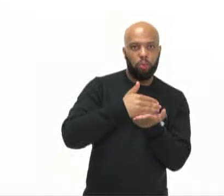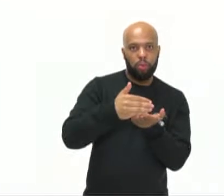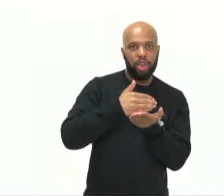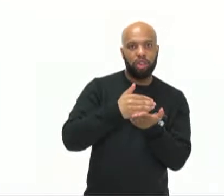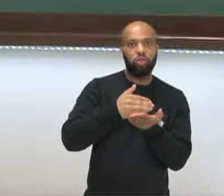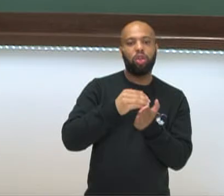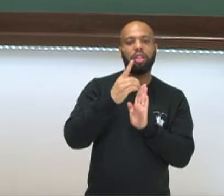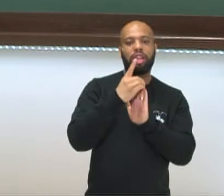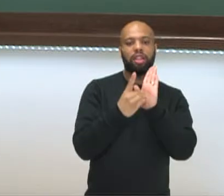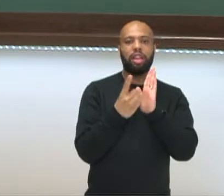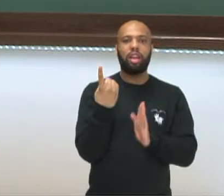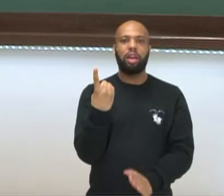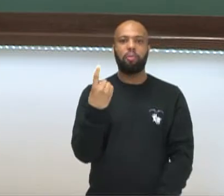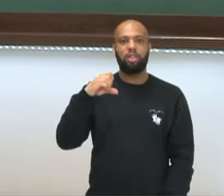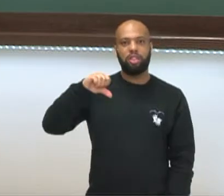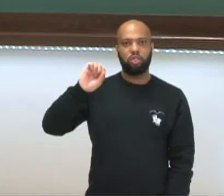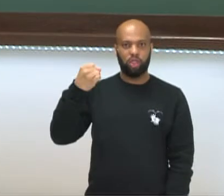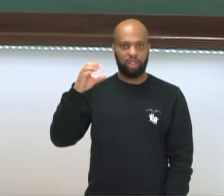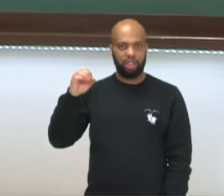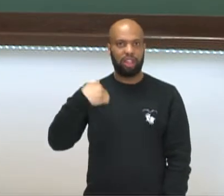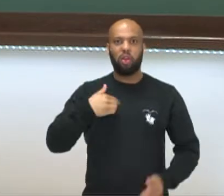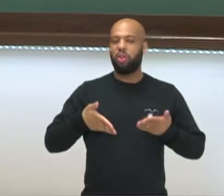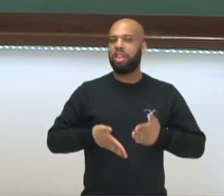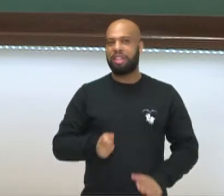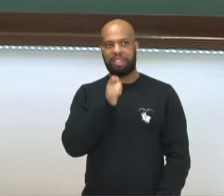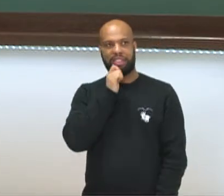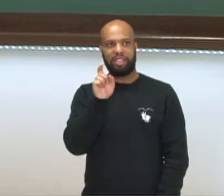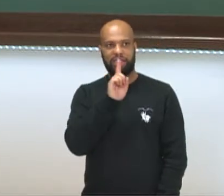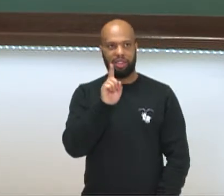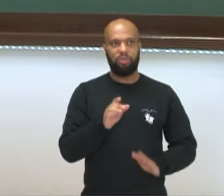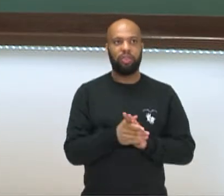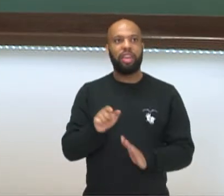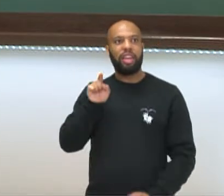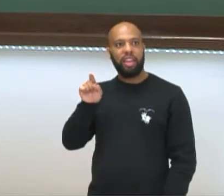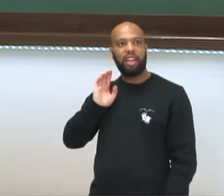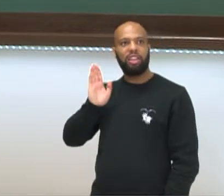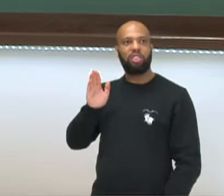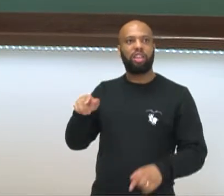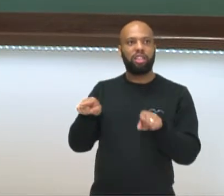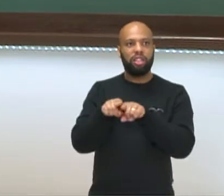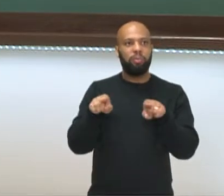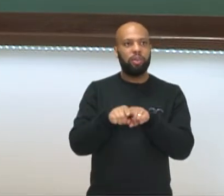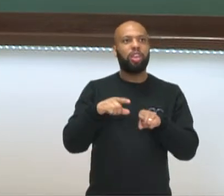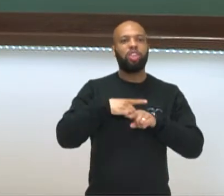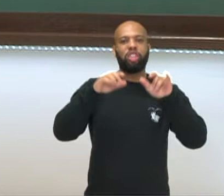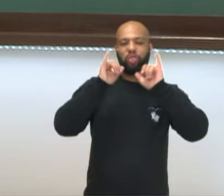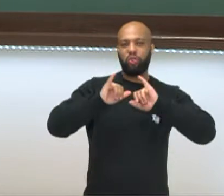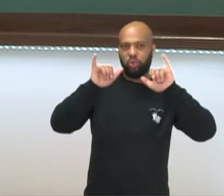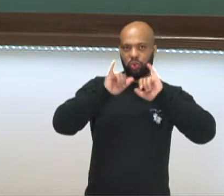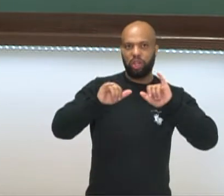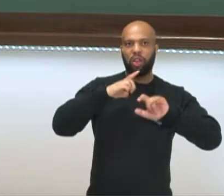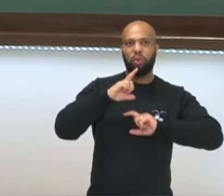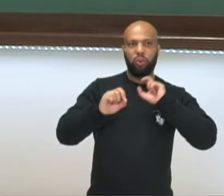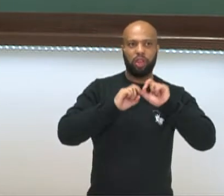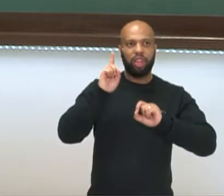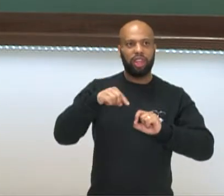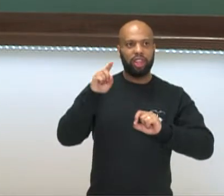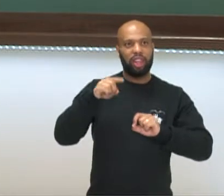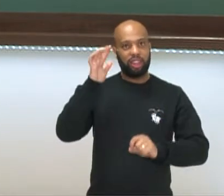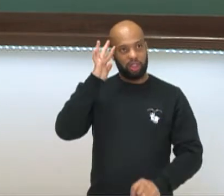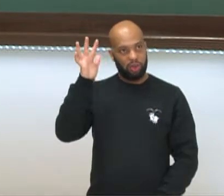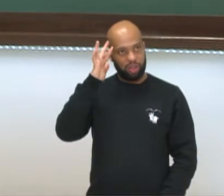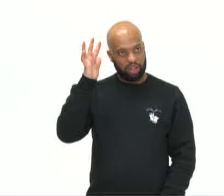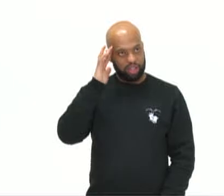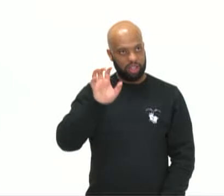1980. Então já faz algum tempo, eu nem era nascida ainda, e ele já havia divulgado aí essa teoria das inteligências